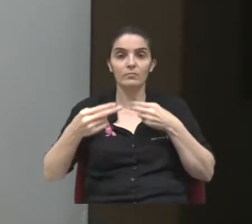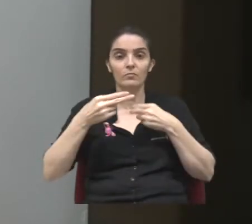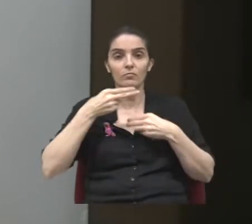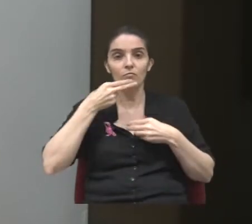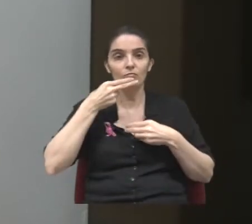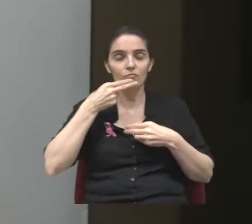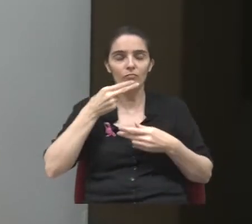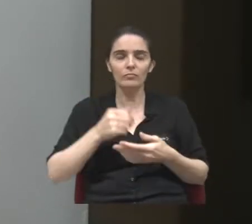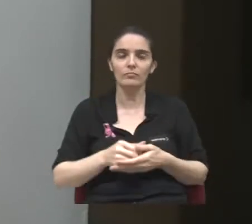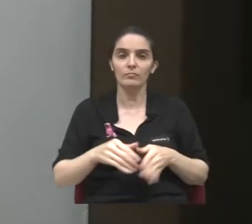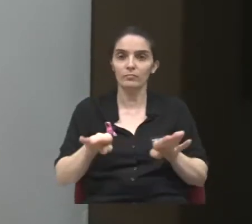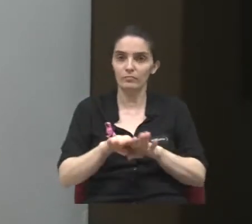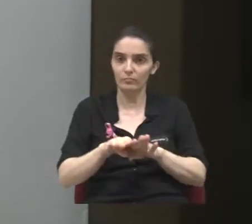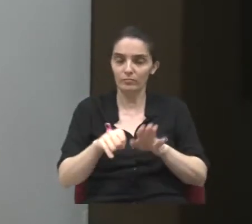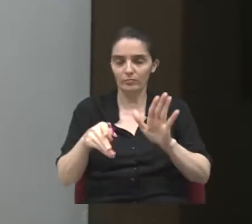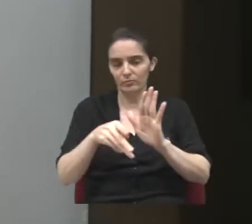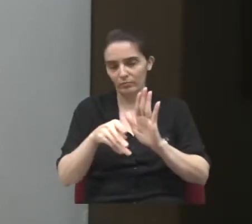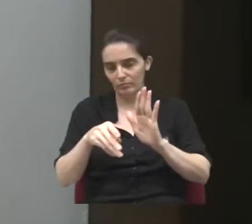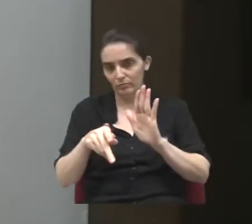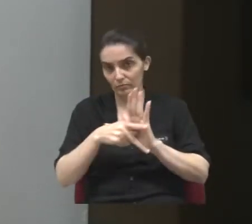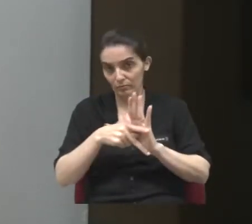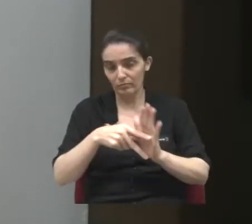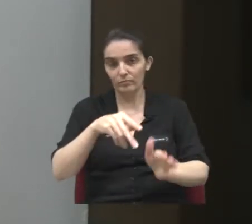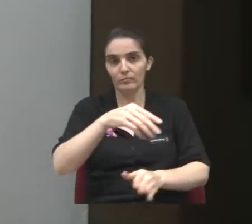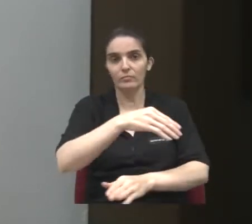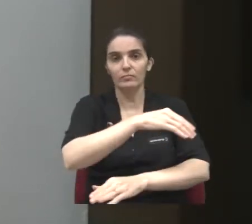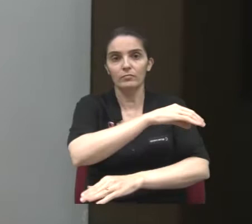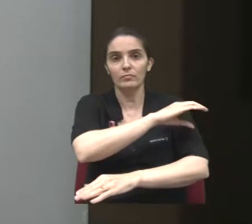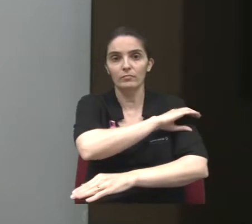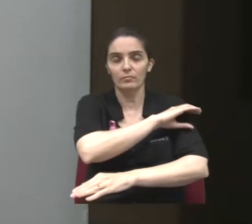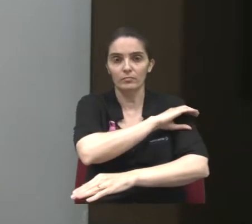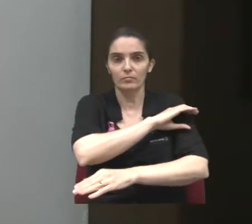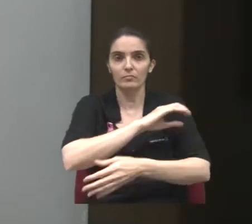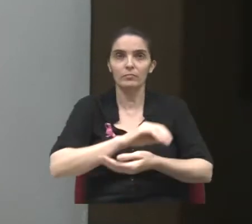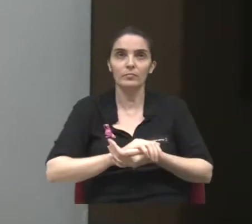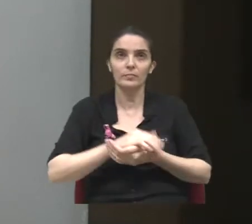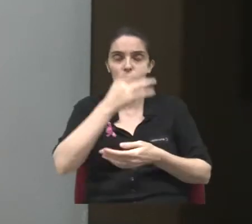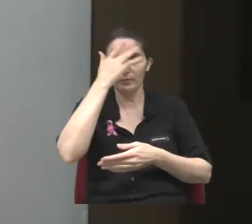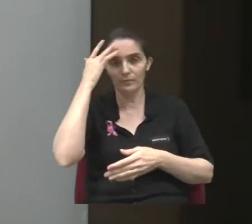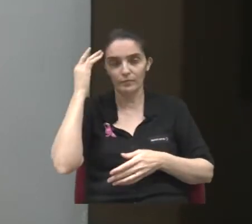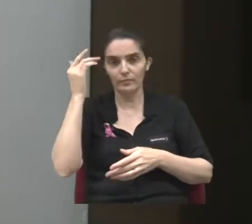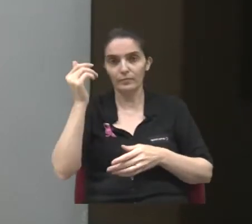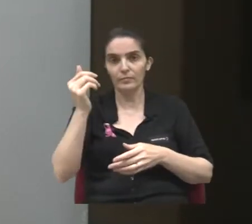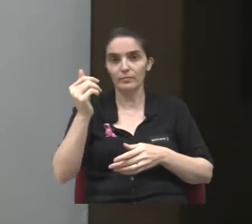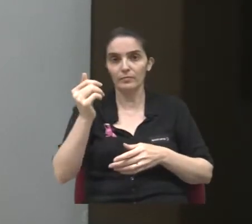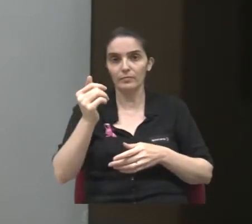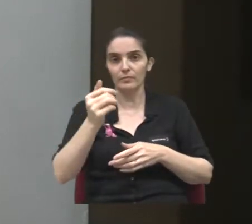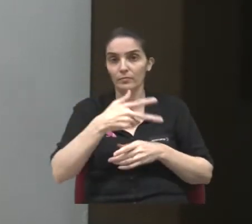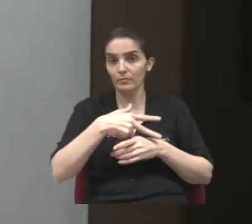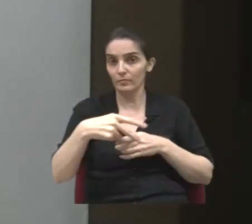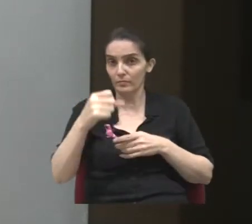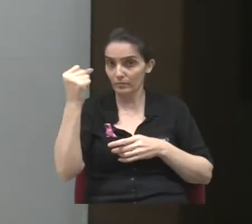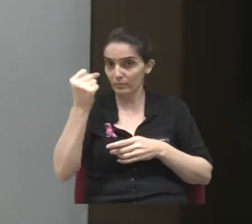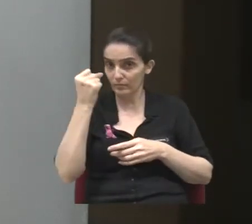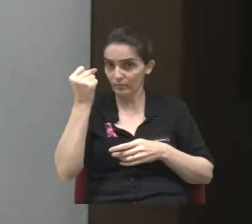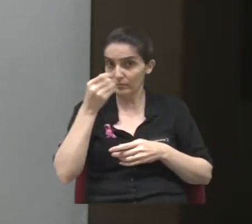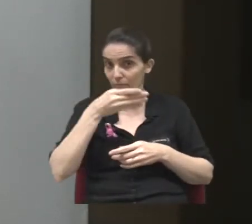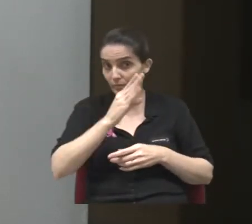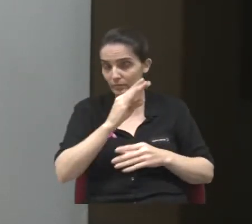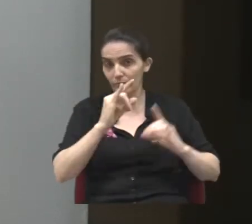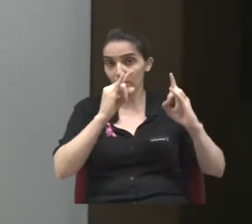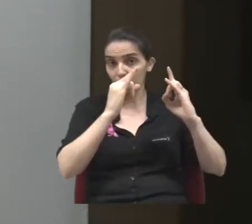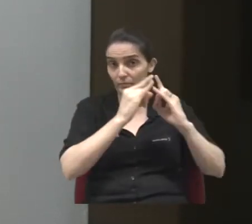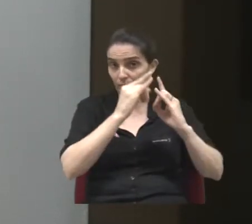ensino médio. E que os vencedores vão fazer parte da Feira Brasileira de Ciências e